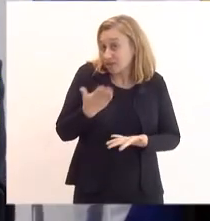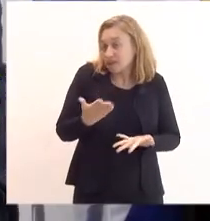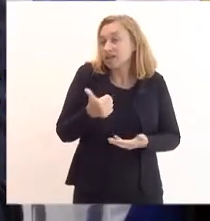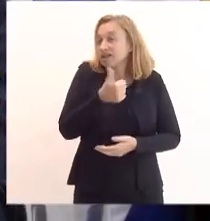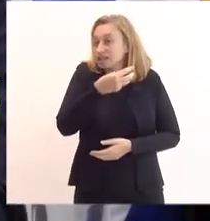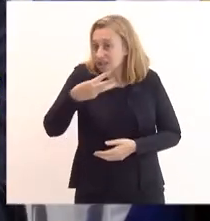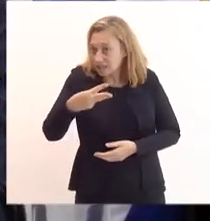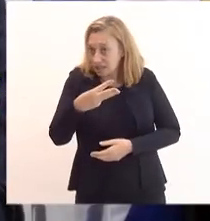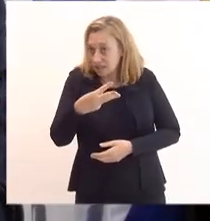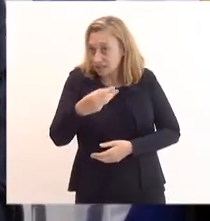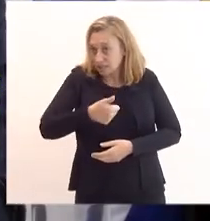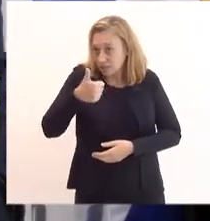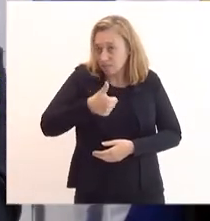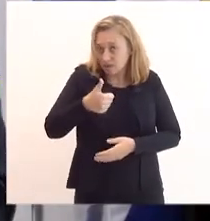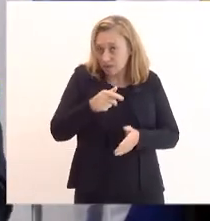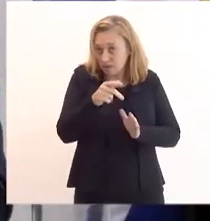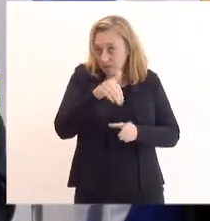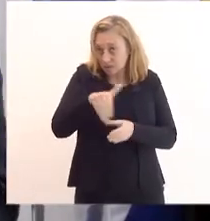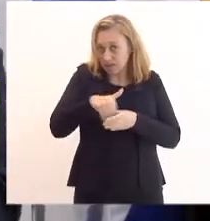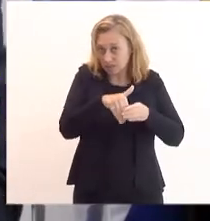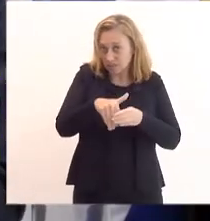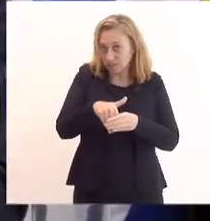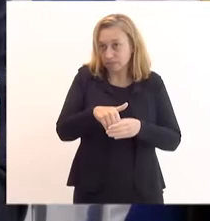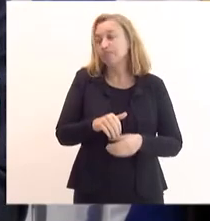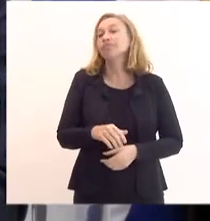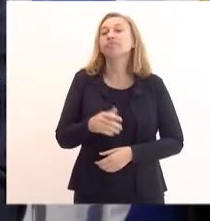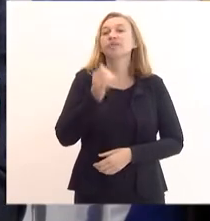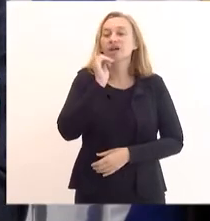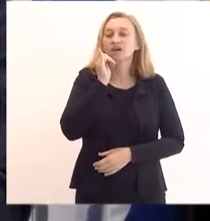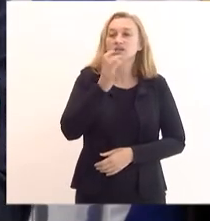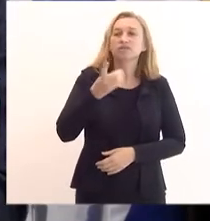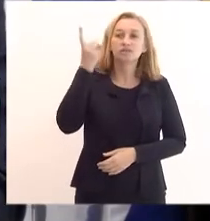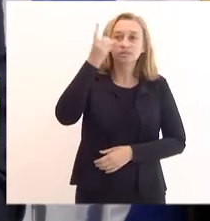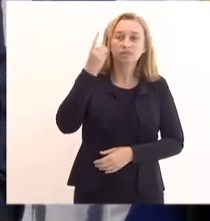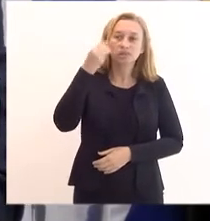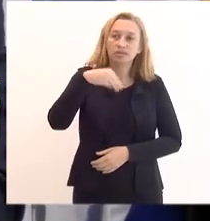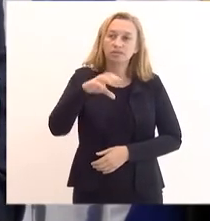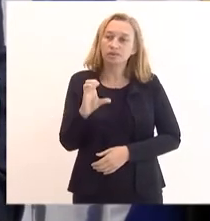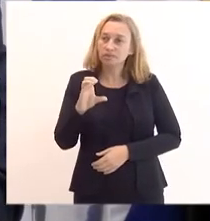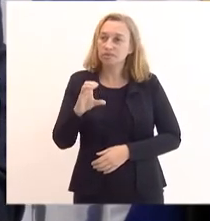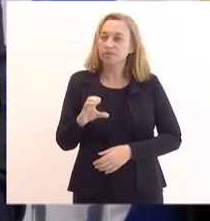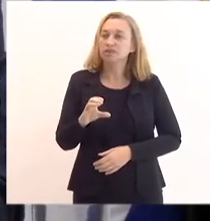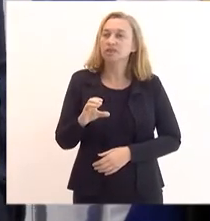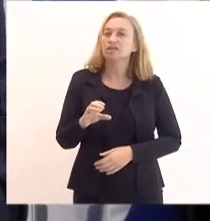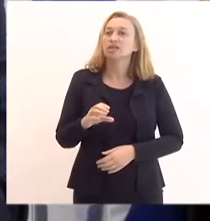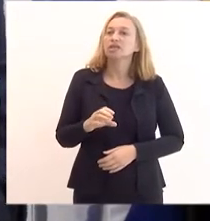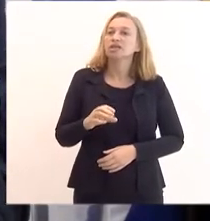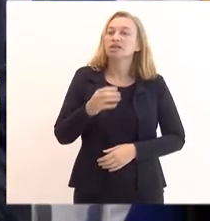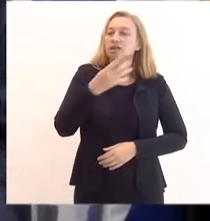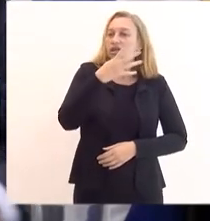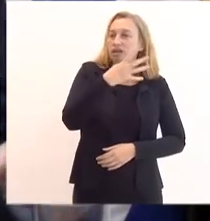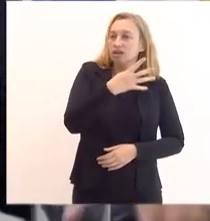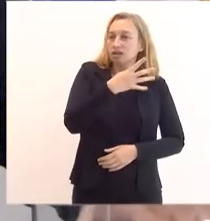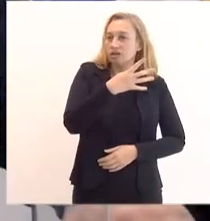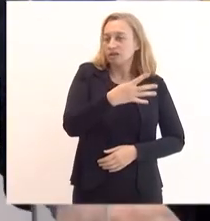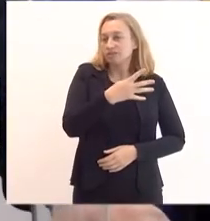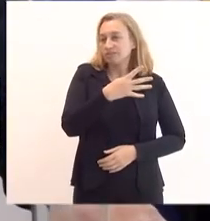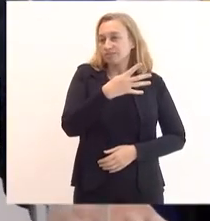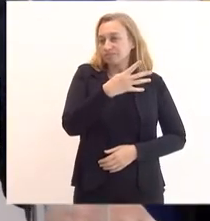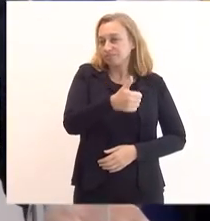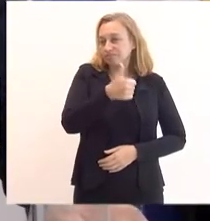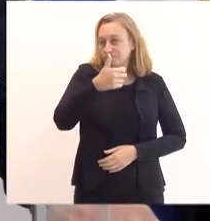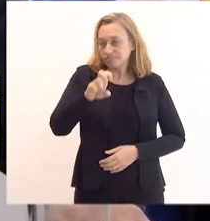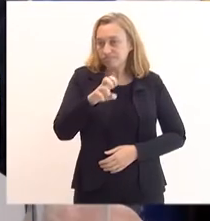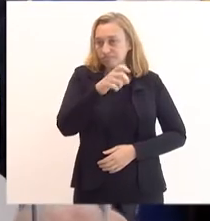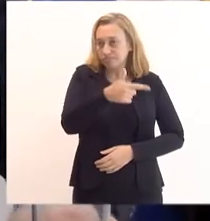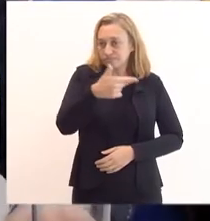vou colocar primeiro o 13 em votação. Deputado relator, deputado Marcos Miller, 13, projeto de lei 5451/2022, autoria dos deputados Charles